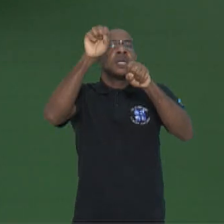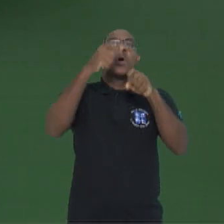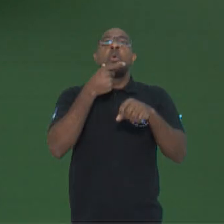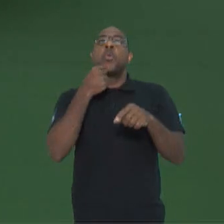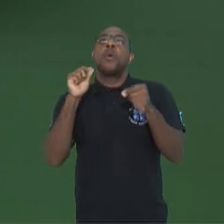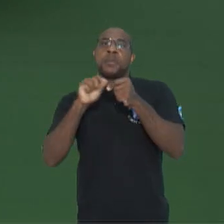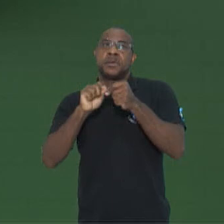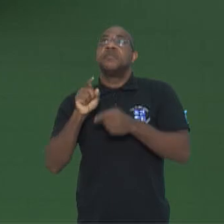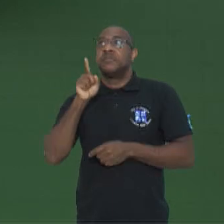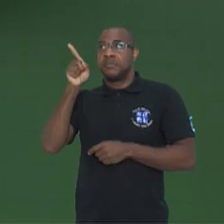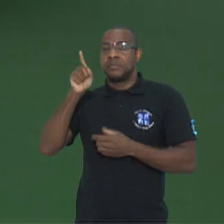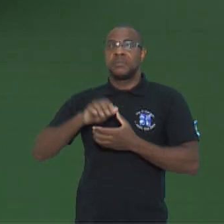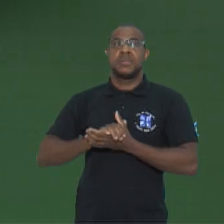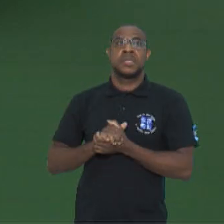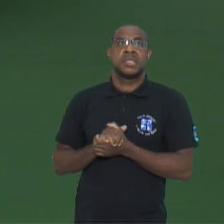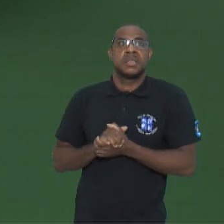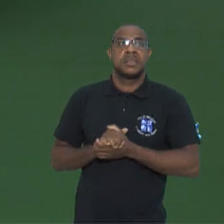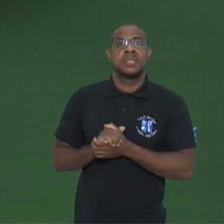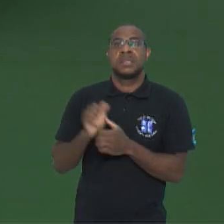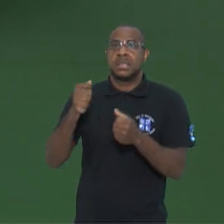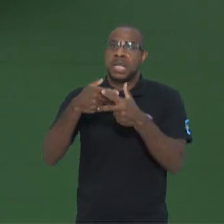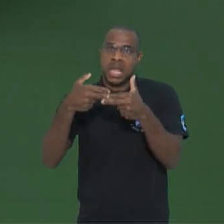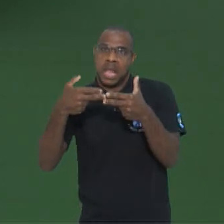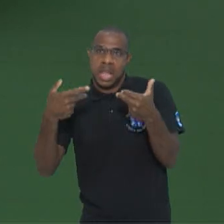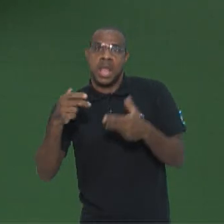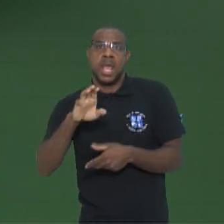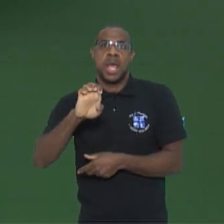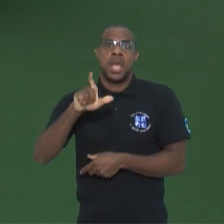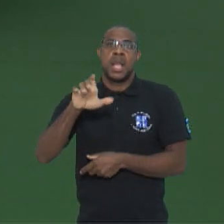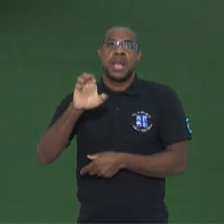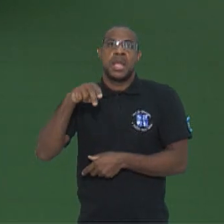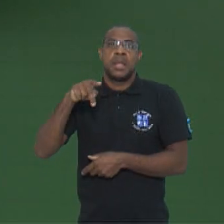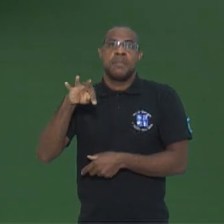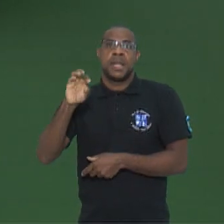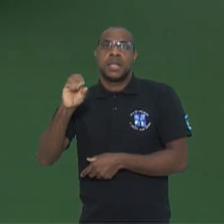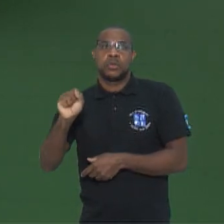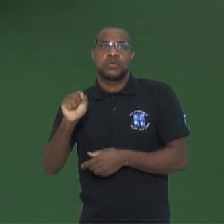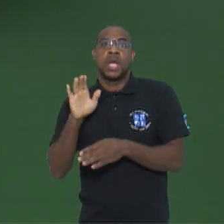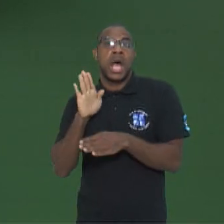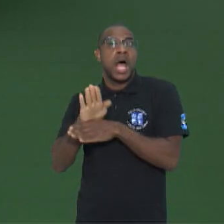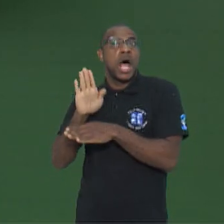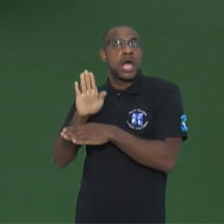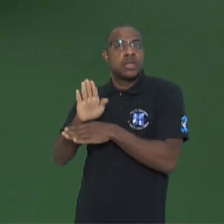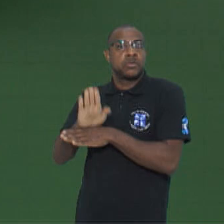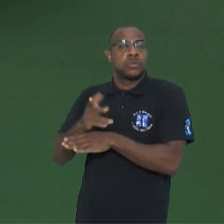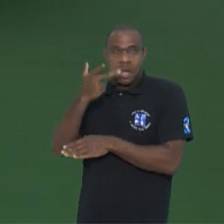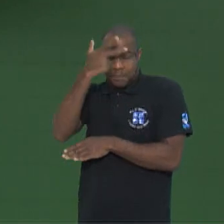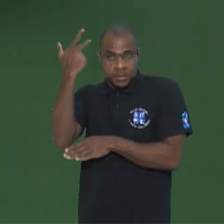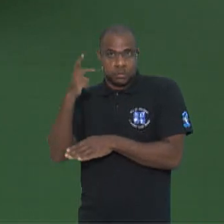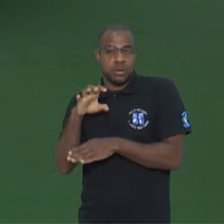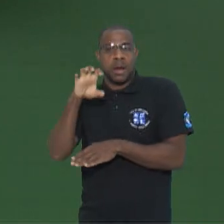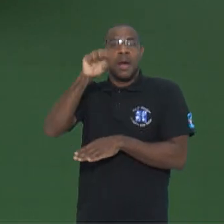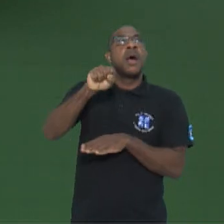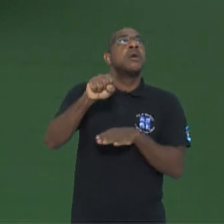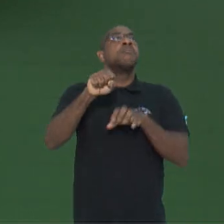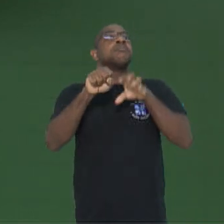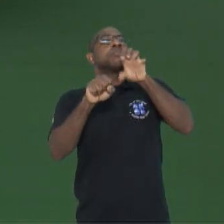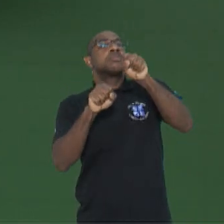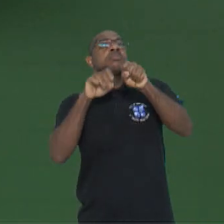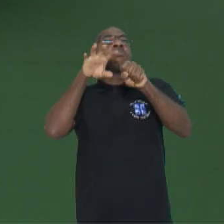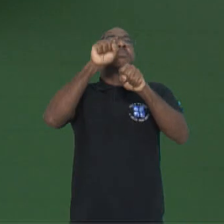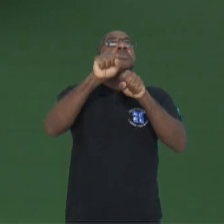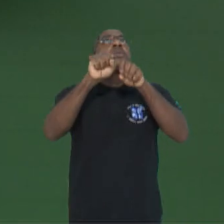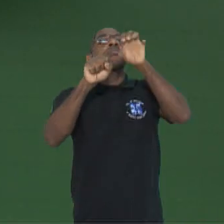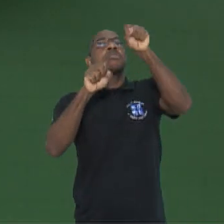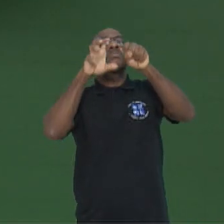mais difíceis. Então, esses elementos auxiliam o praticante, o montanhista, a subir essa montanha por esse